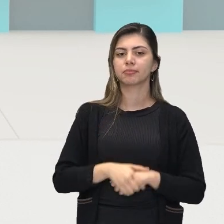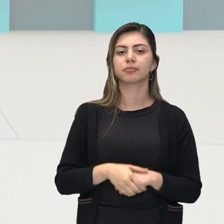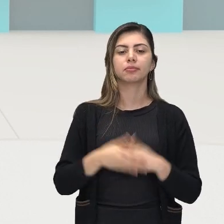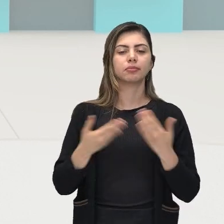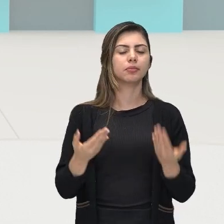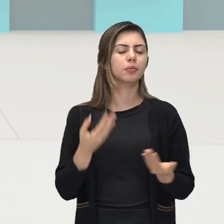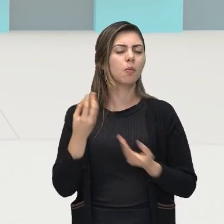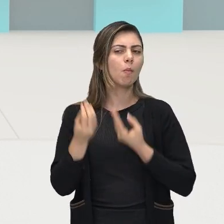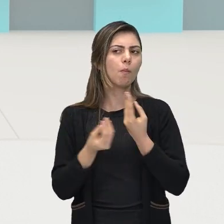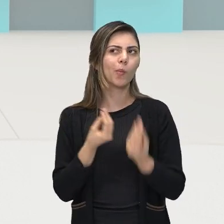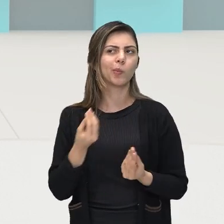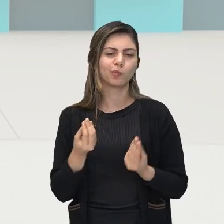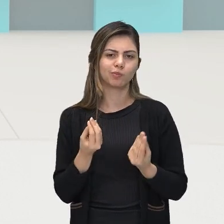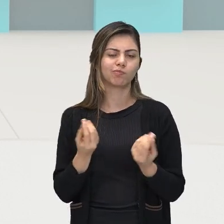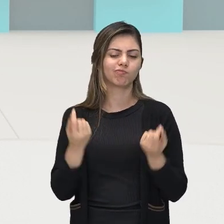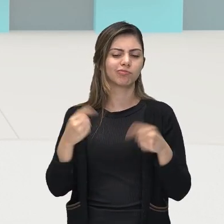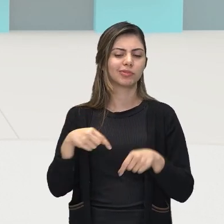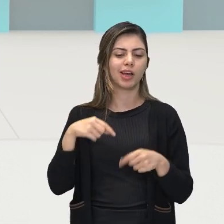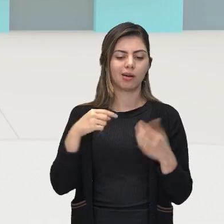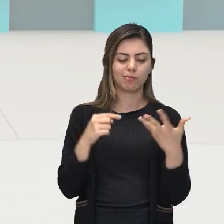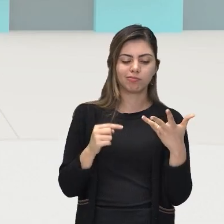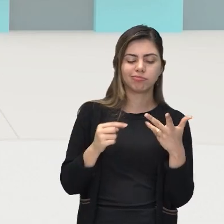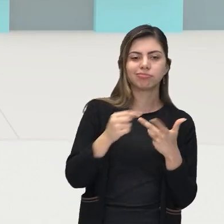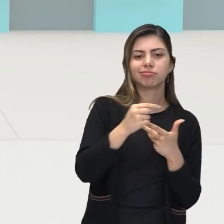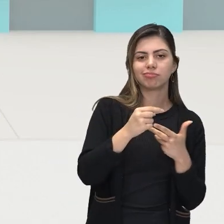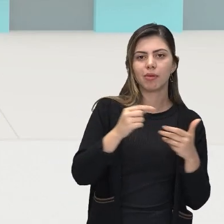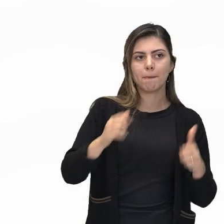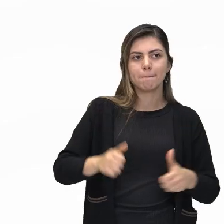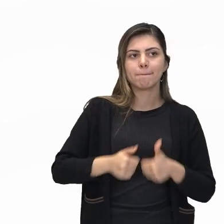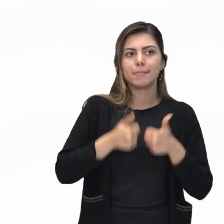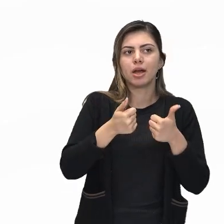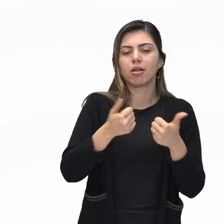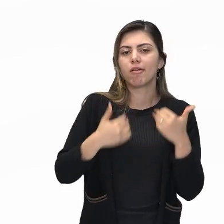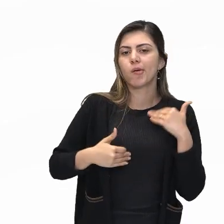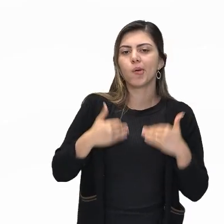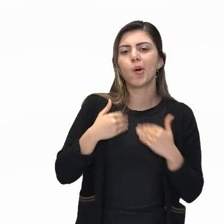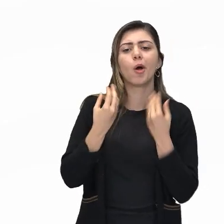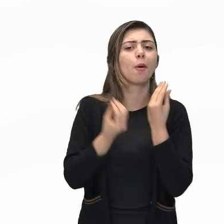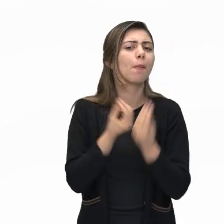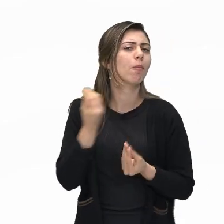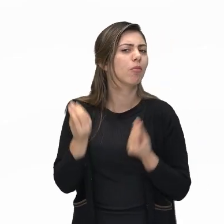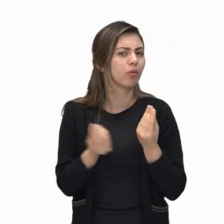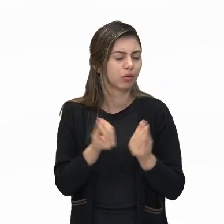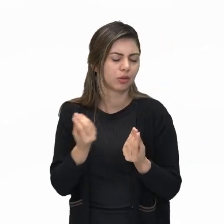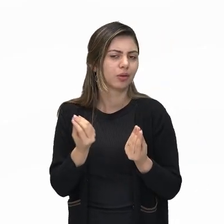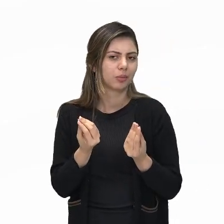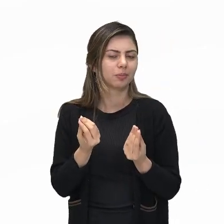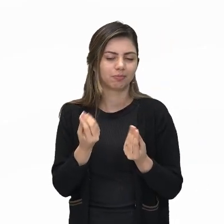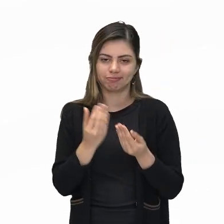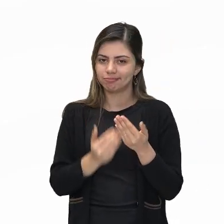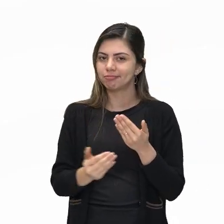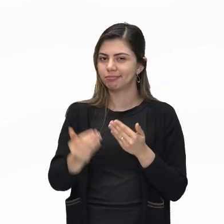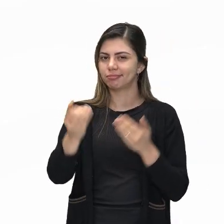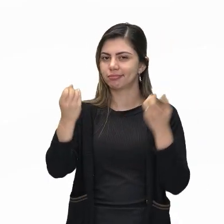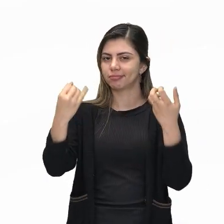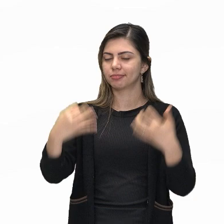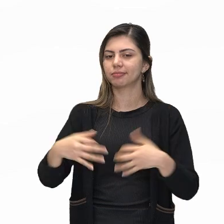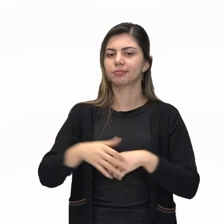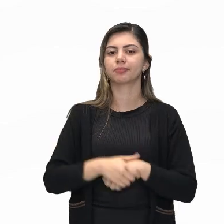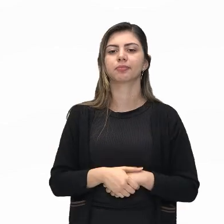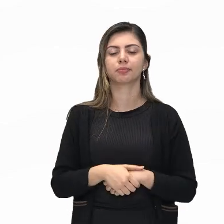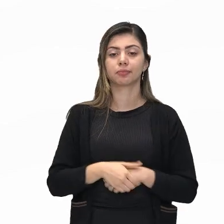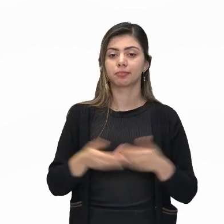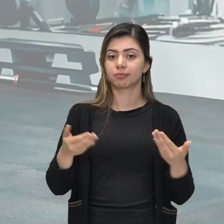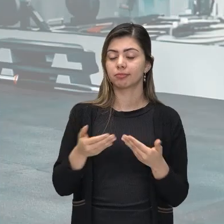como é que eu faço para alcançar um bom condicionamento físico, né? Como é que eu vou alcançar esse bom condicionamento físico? Trouxe